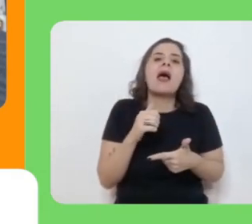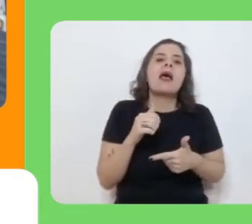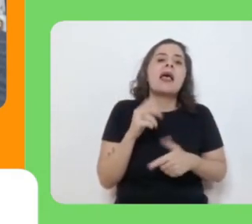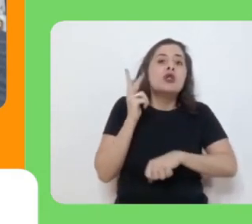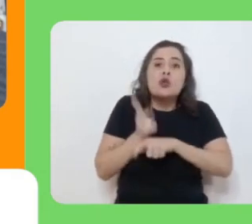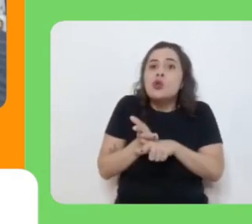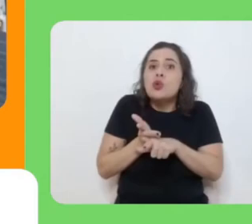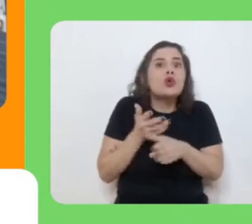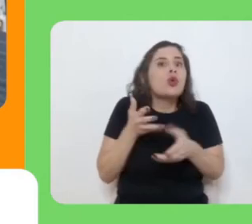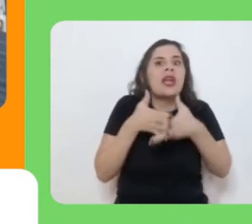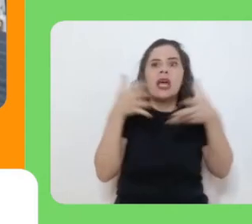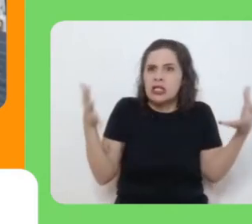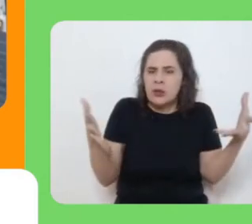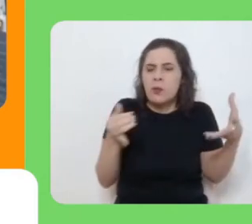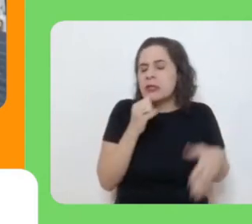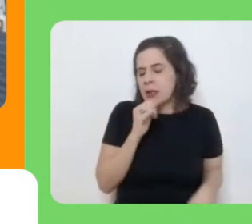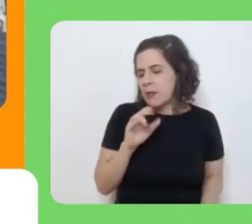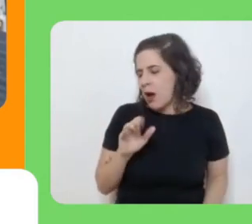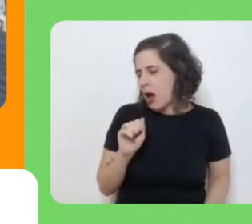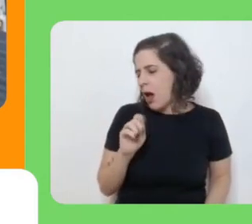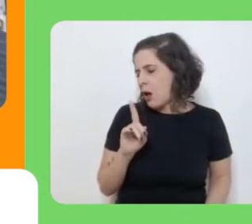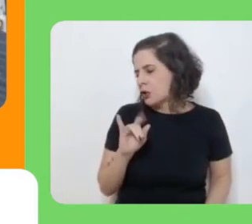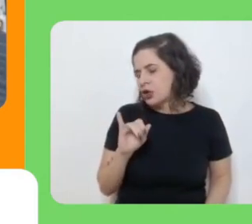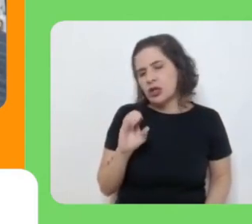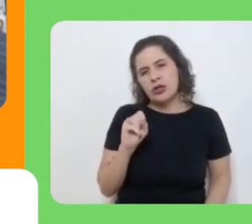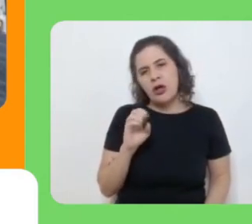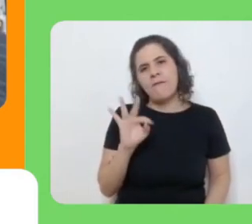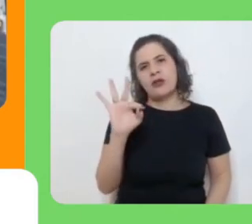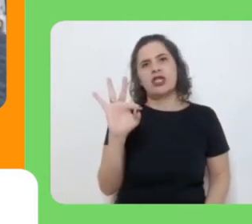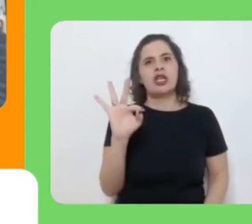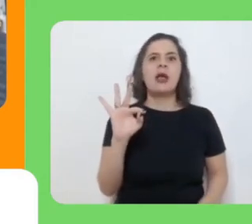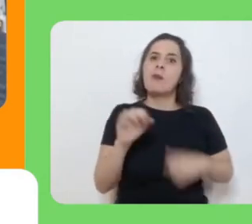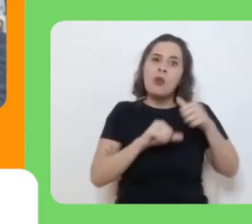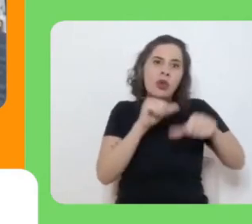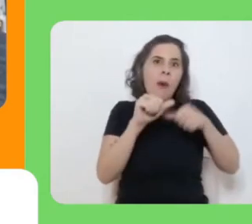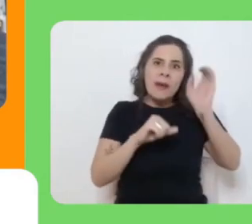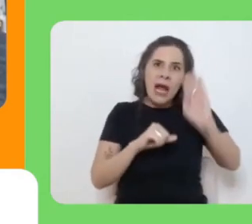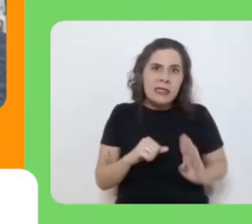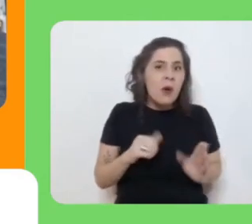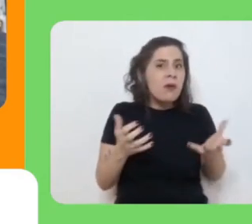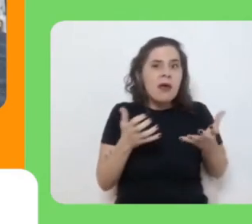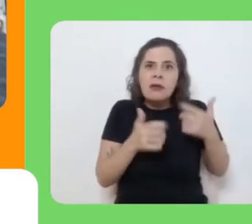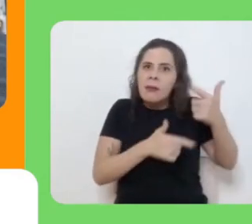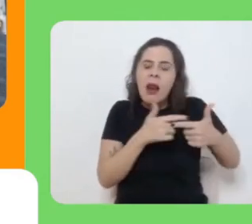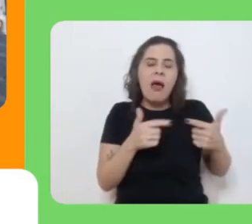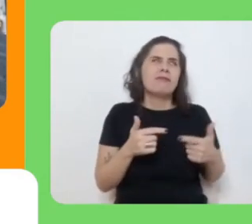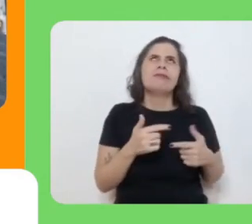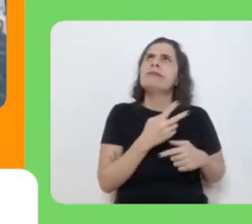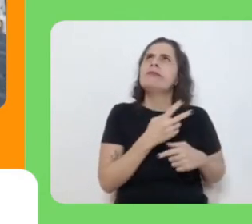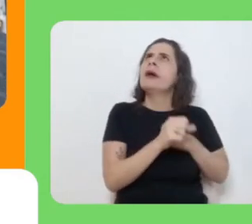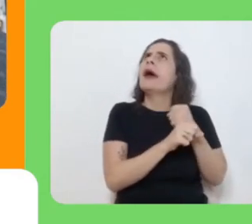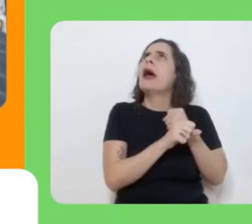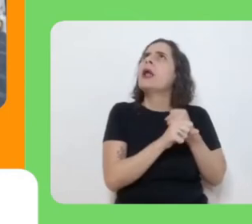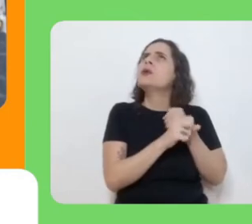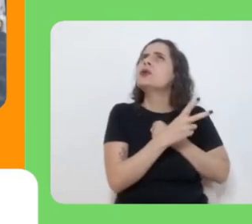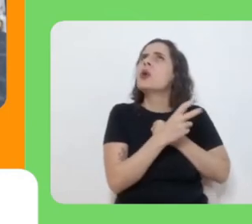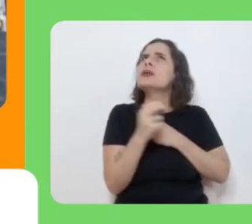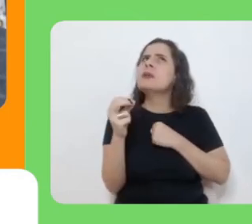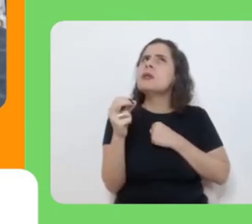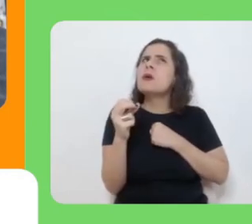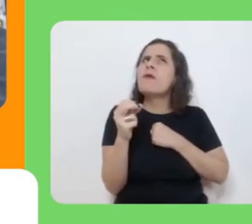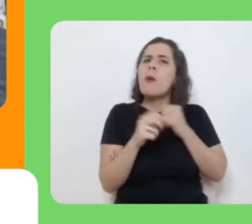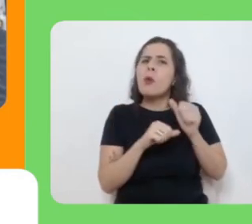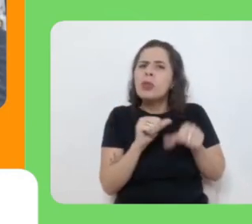Brasil. Que começaram, tipo, as pessoas queriam trabalhar em estúdio grande. E aí isso foi mudando, justamente no final dos anos 2000, que foi mudando